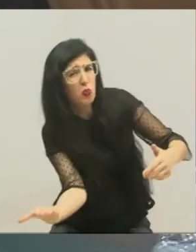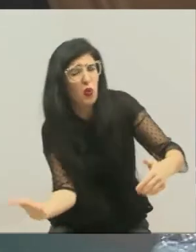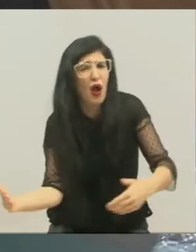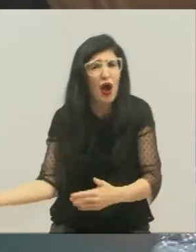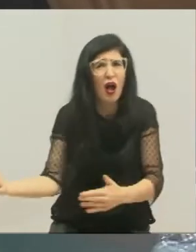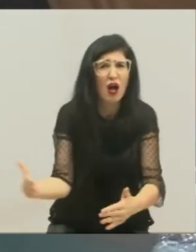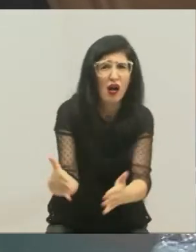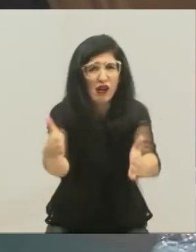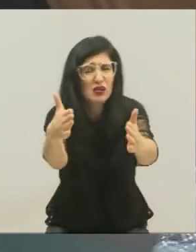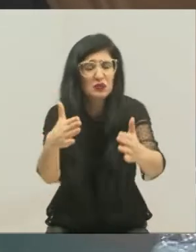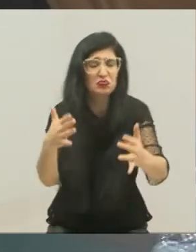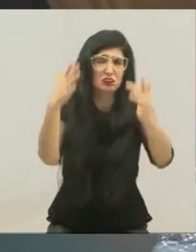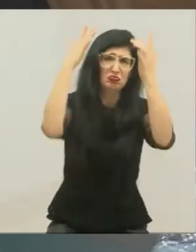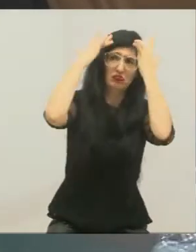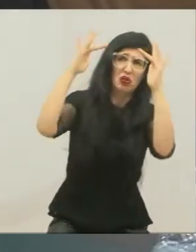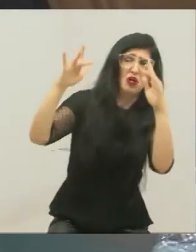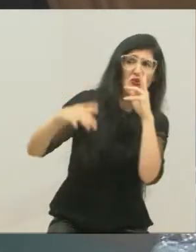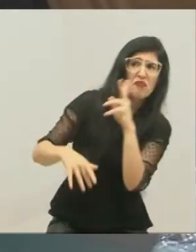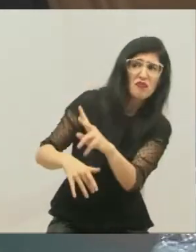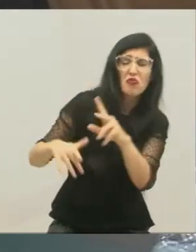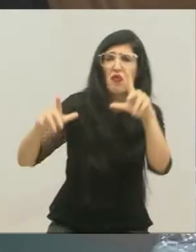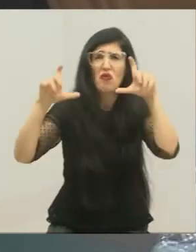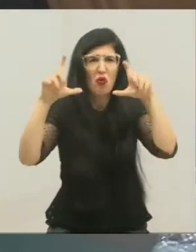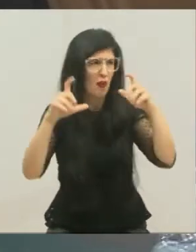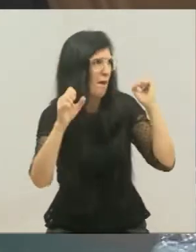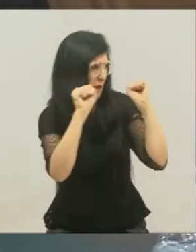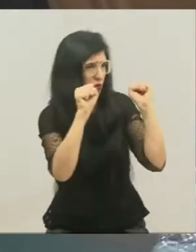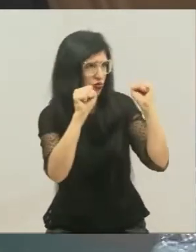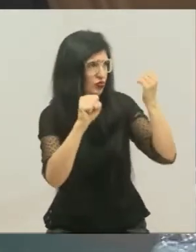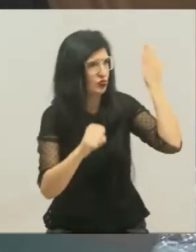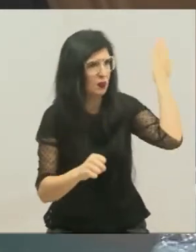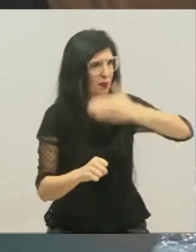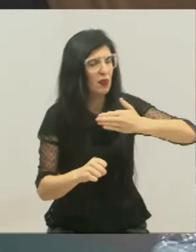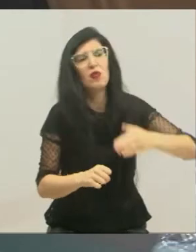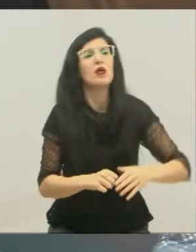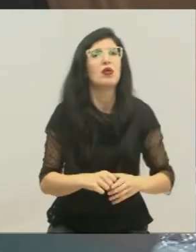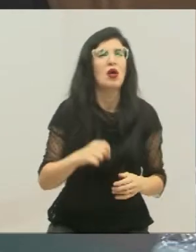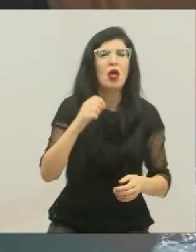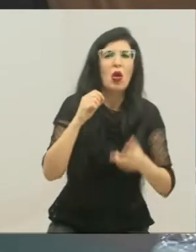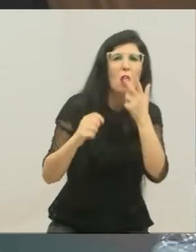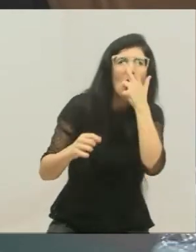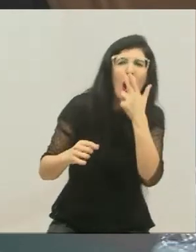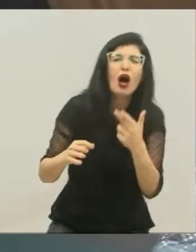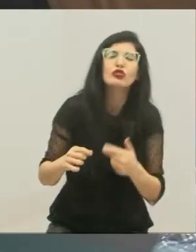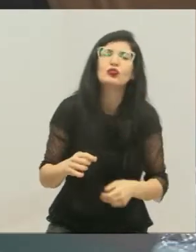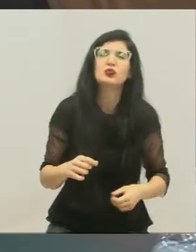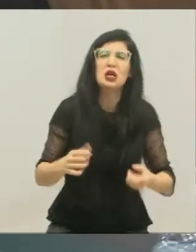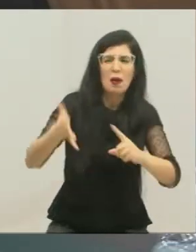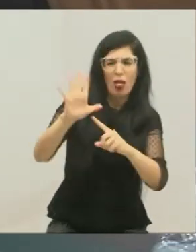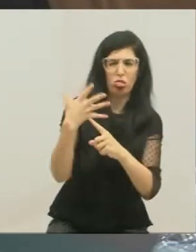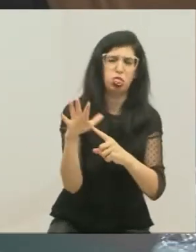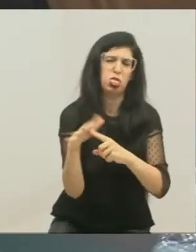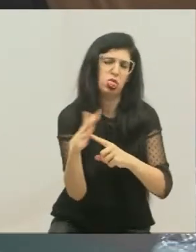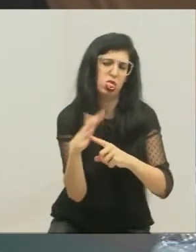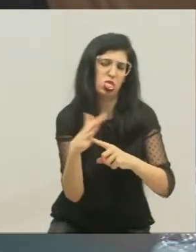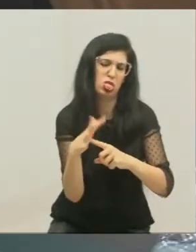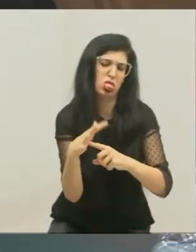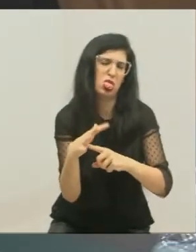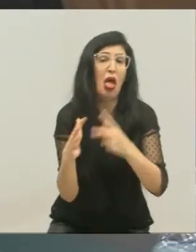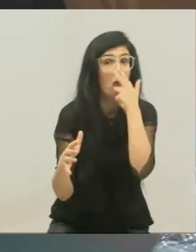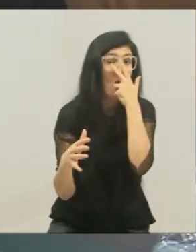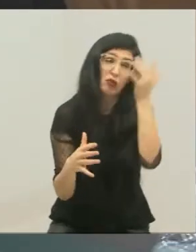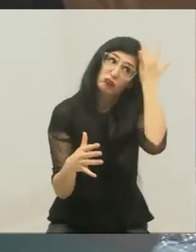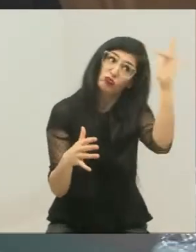a ponte lá, e as fotos que eu posso até mostrar, deve ter caído essa máquina para dentro. Então a gente pede à Prefeitura de São José dos Campos, já que é da competência